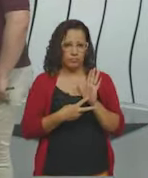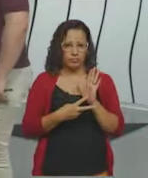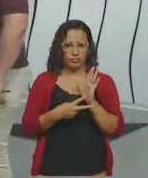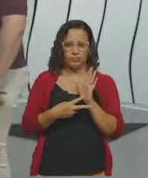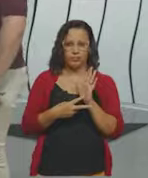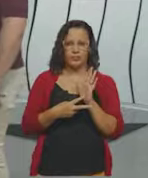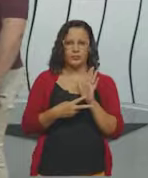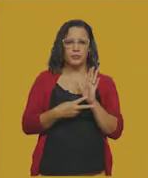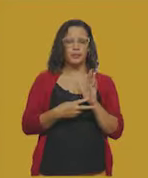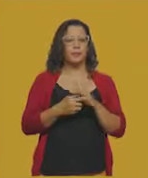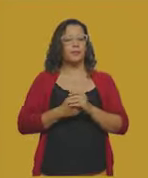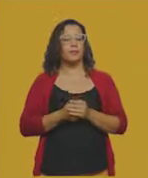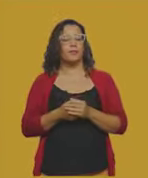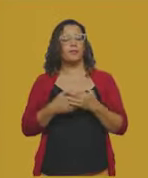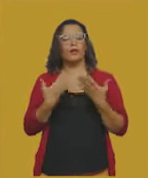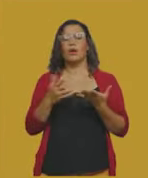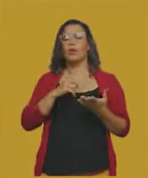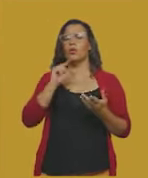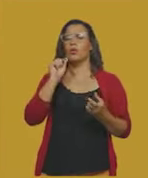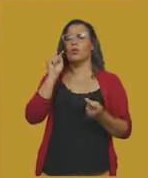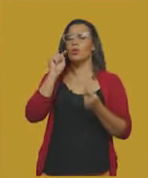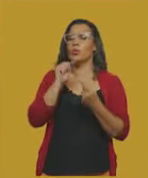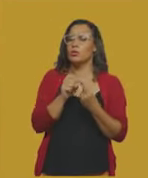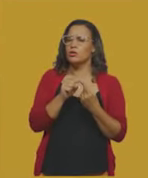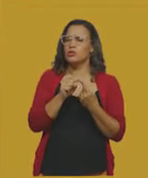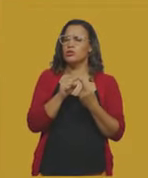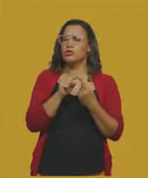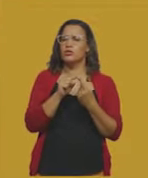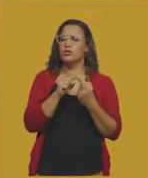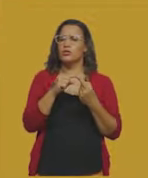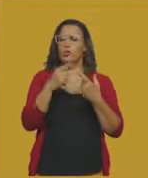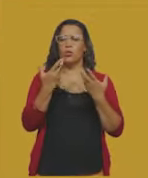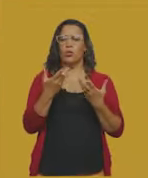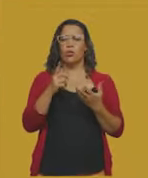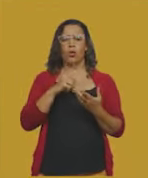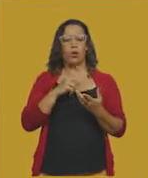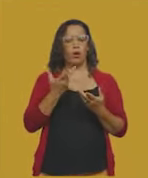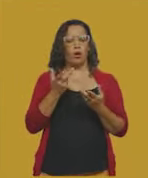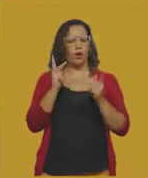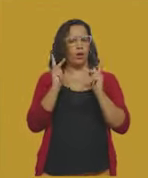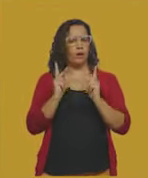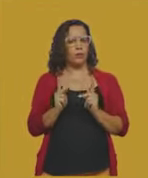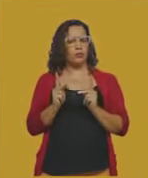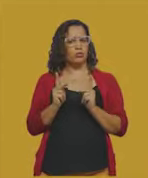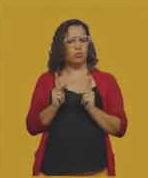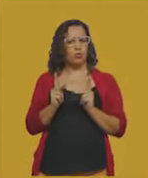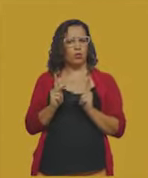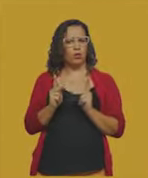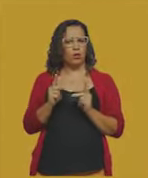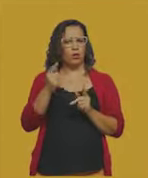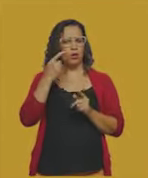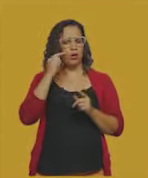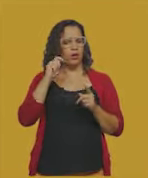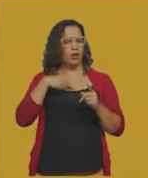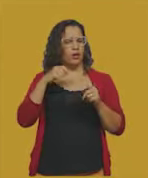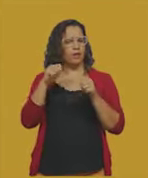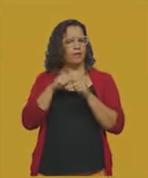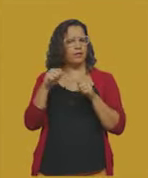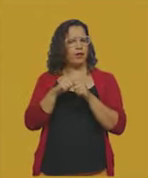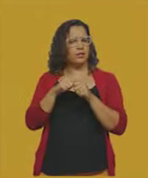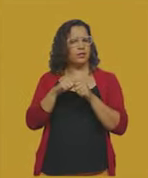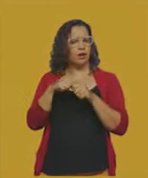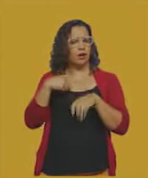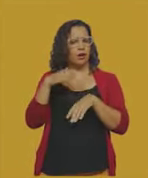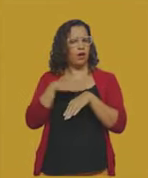Agente é o elemento que identifica o ator social apontado para executar a